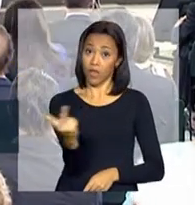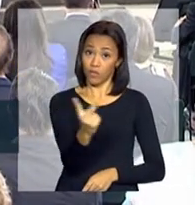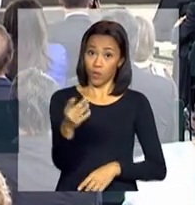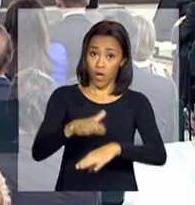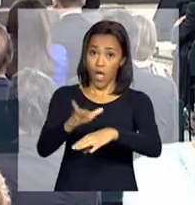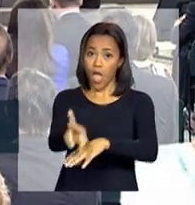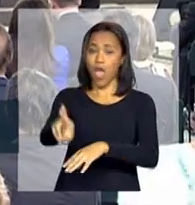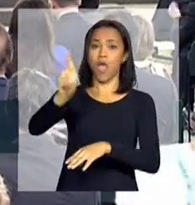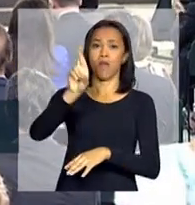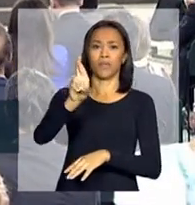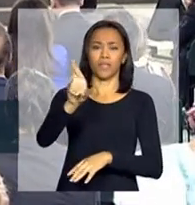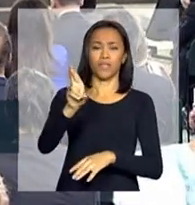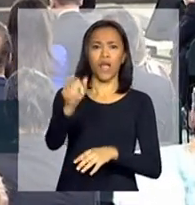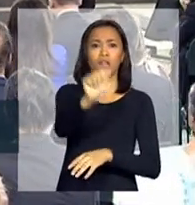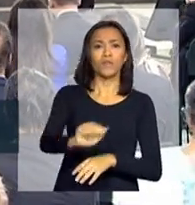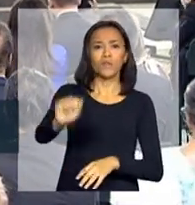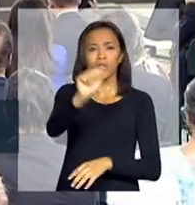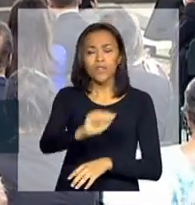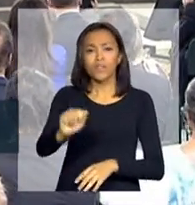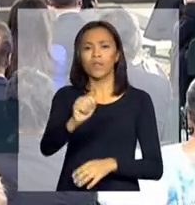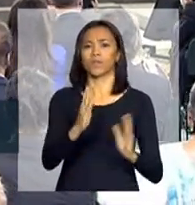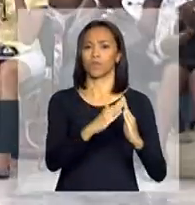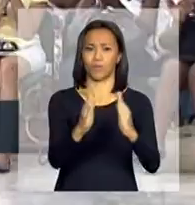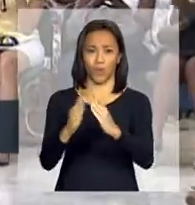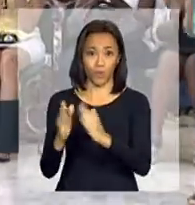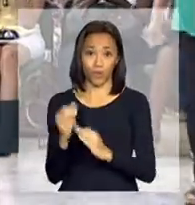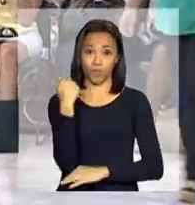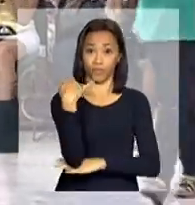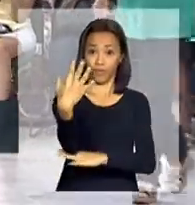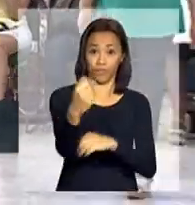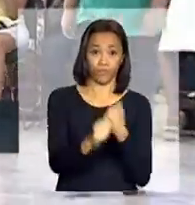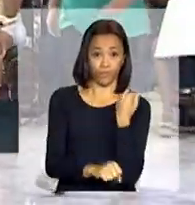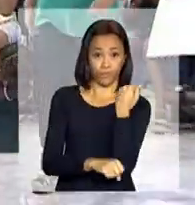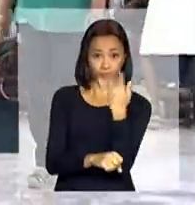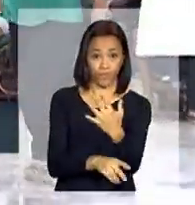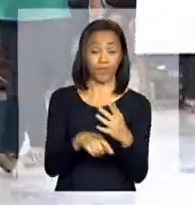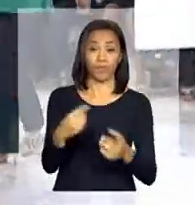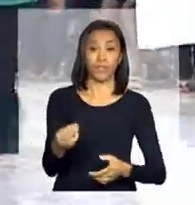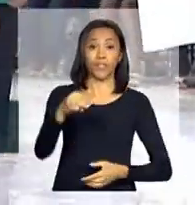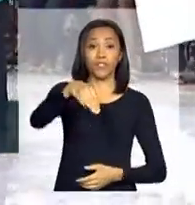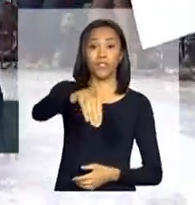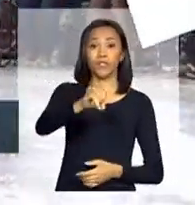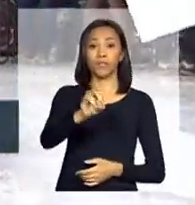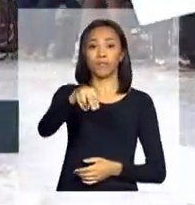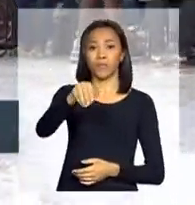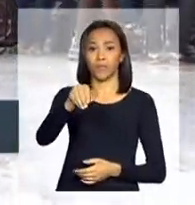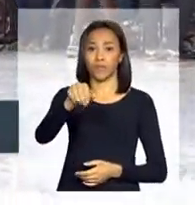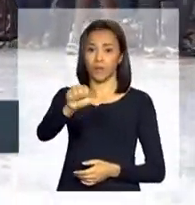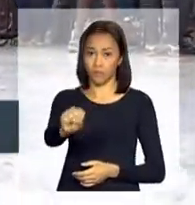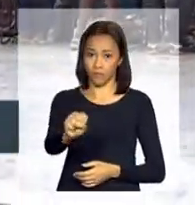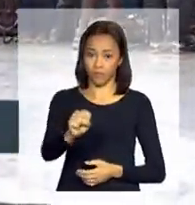representantes da associação dos moradores da floresta aqui em Minas Gerais